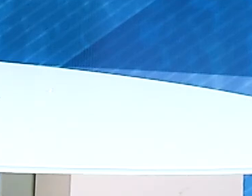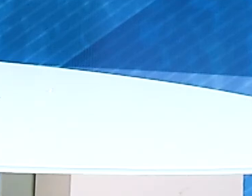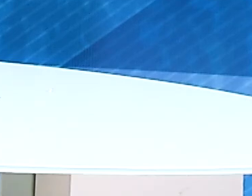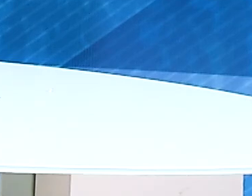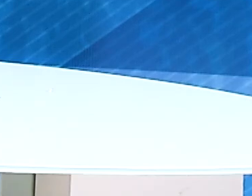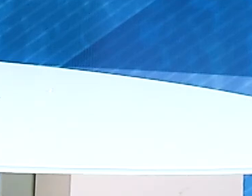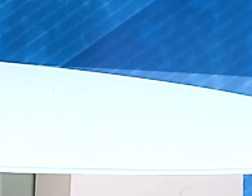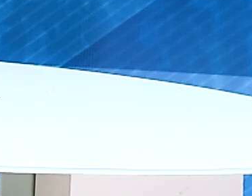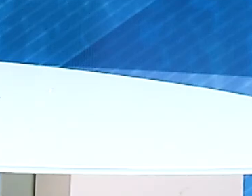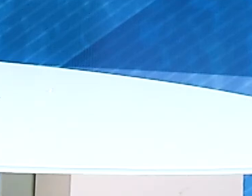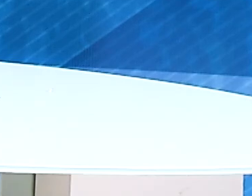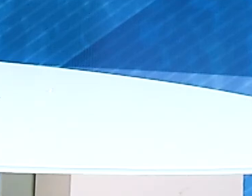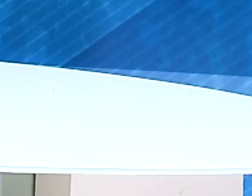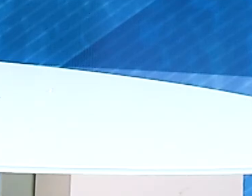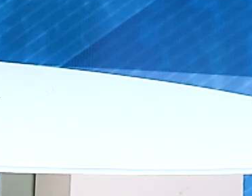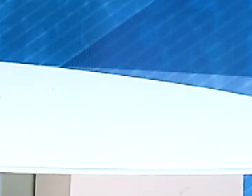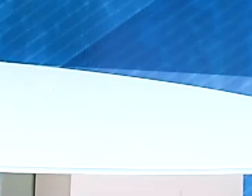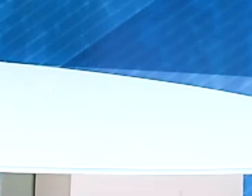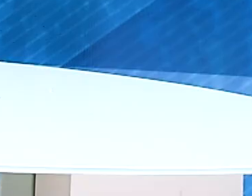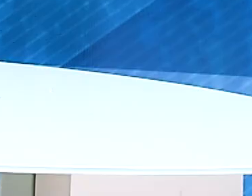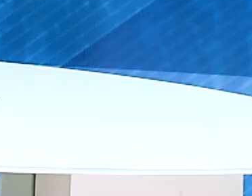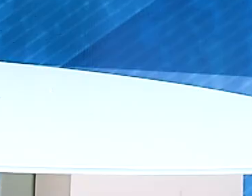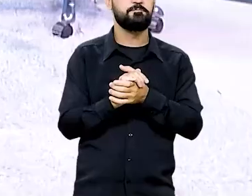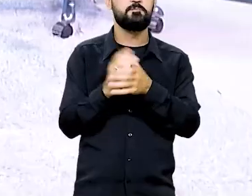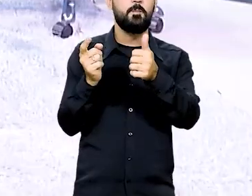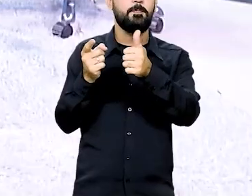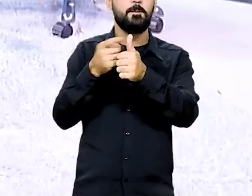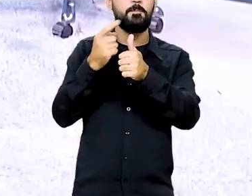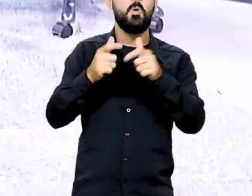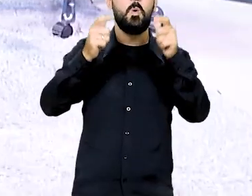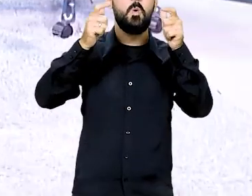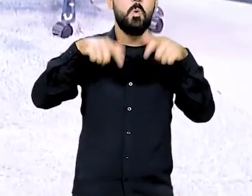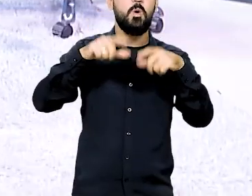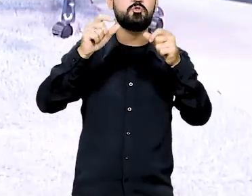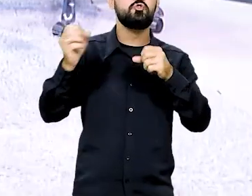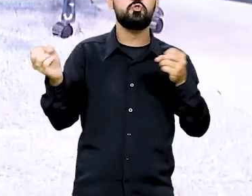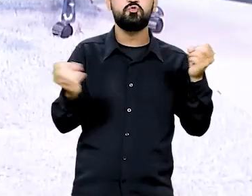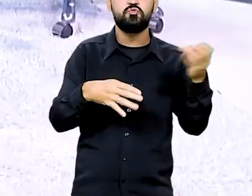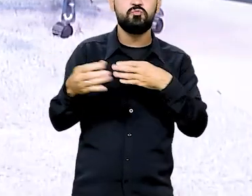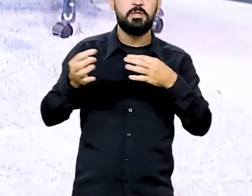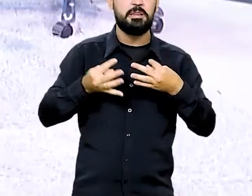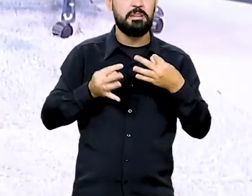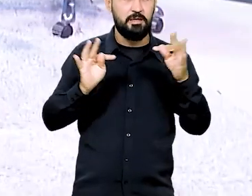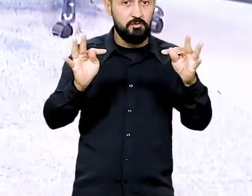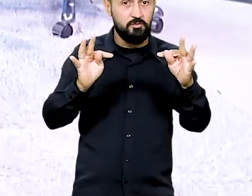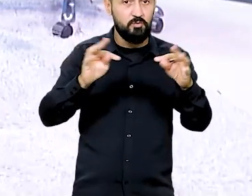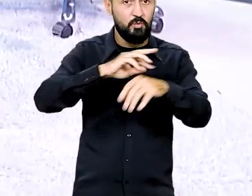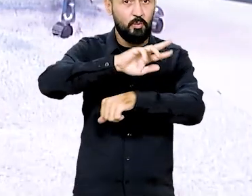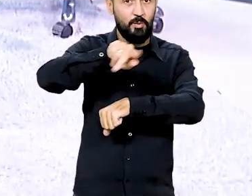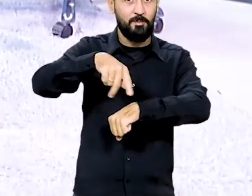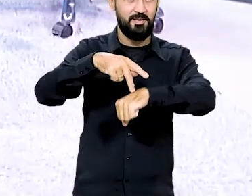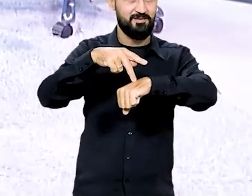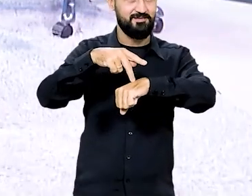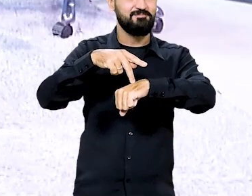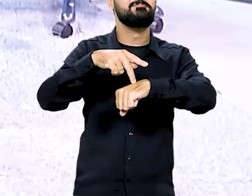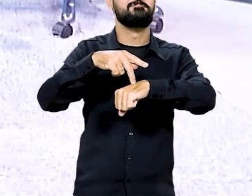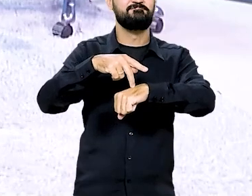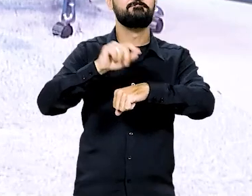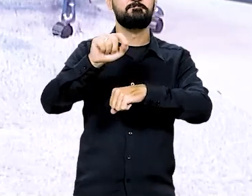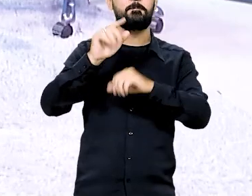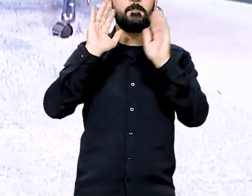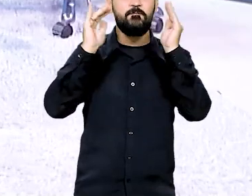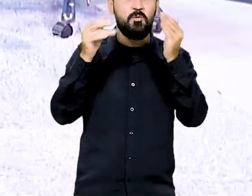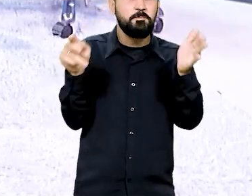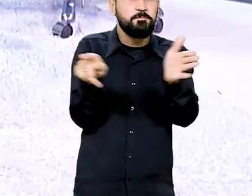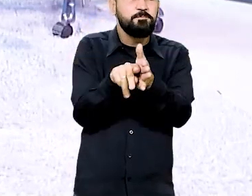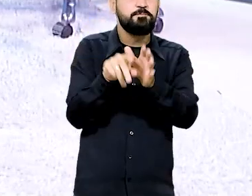Veja agora os destaques de 2022. O LITEC é o primeiro ambiente de inovação e tecnologia do país,